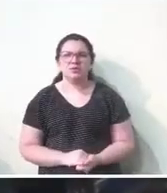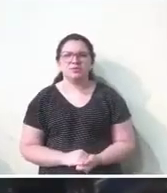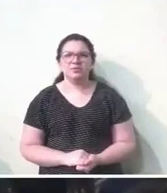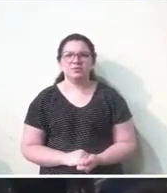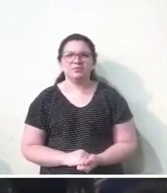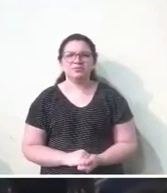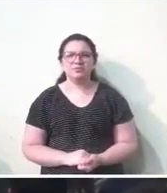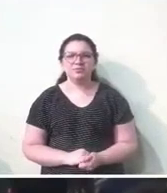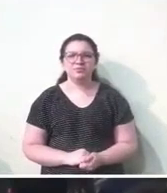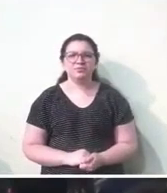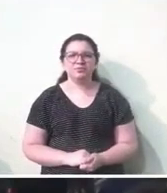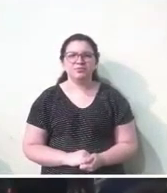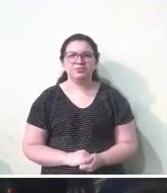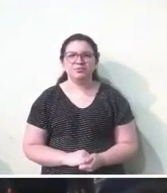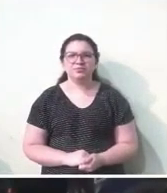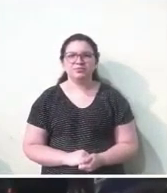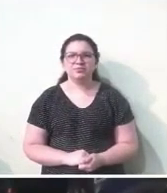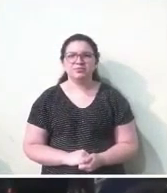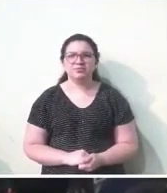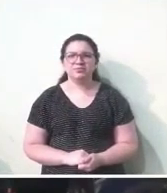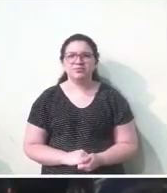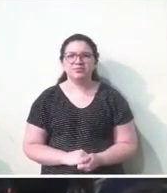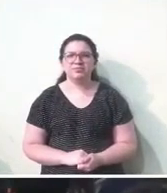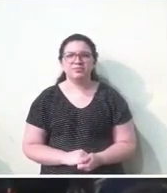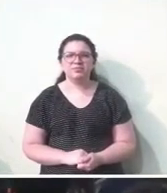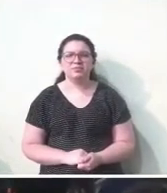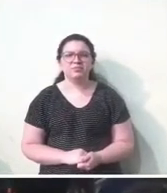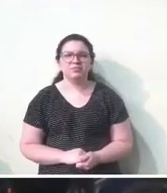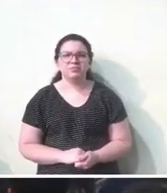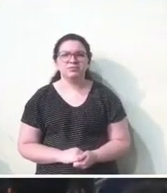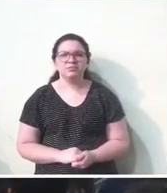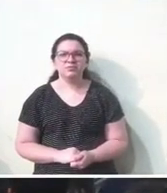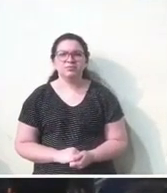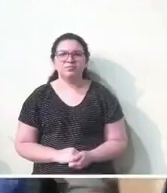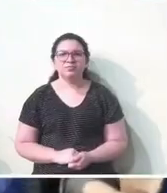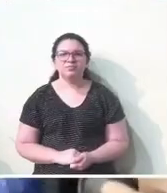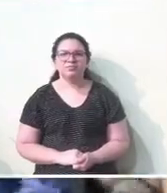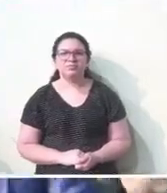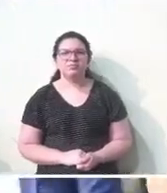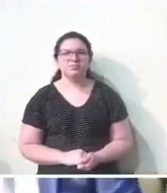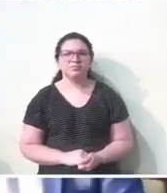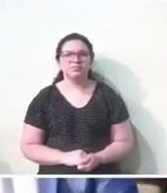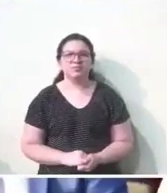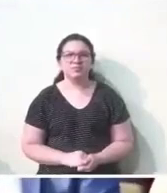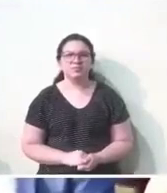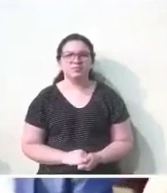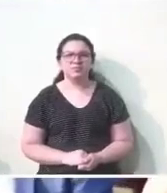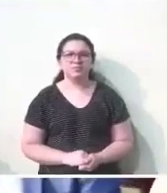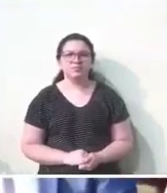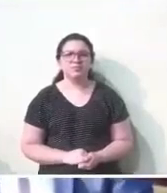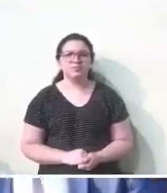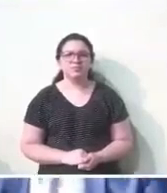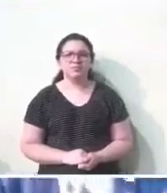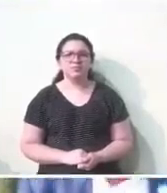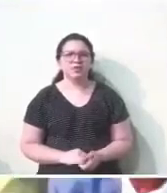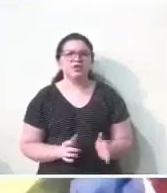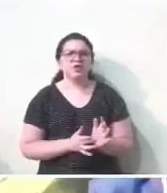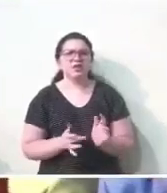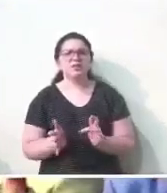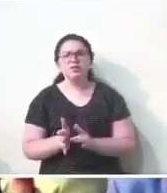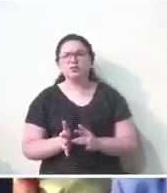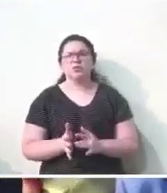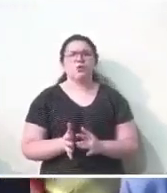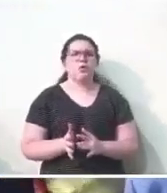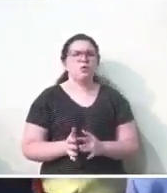e prega para aqueles que o pecado não foi imputado, porque não havia lei na geração de Adão. Ele prega desde